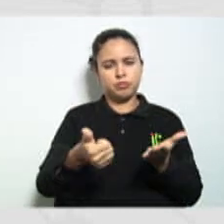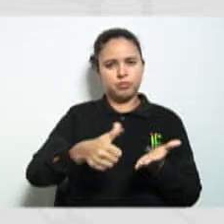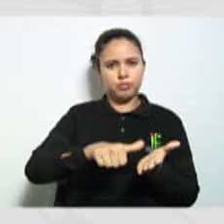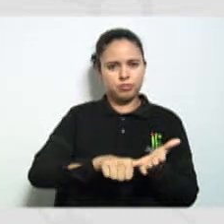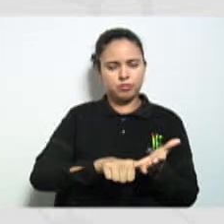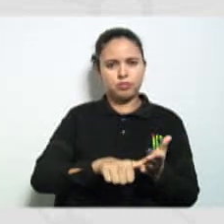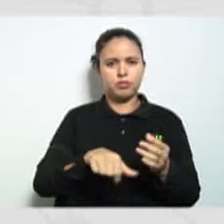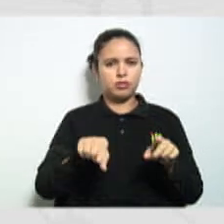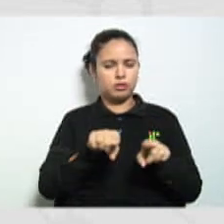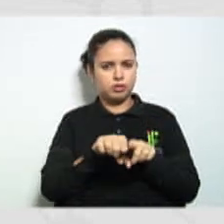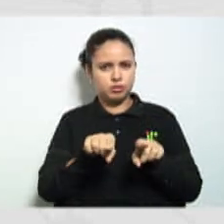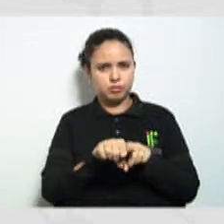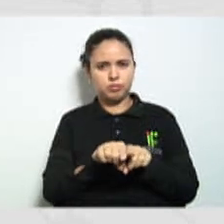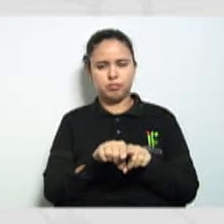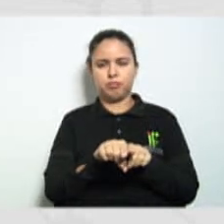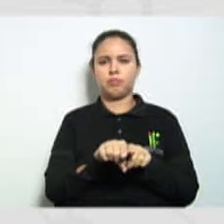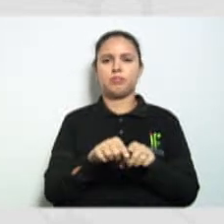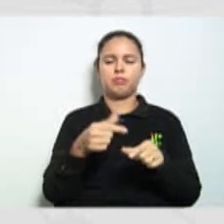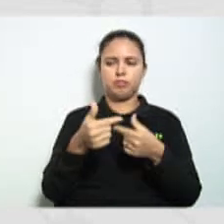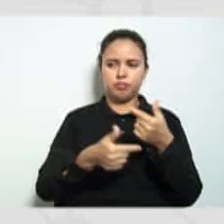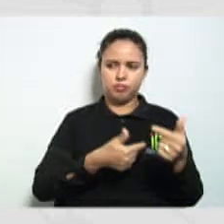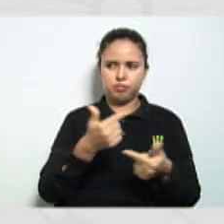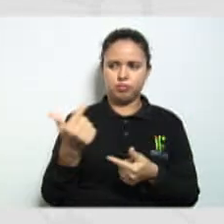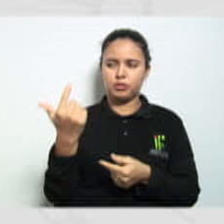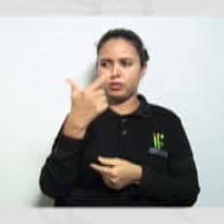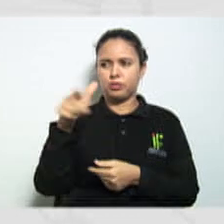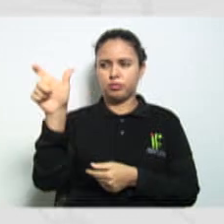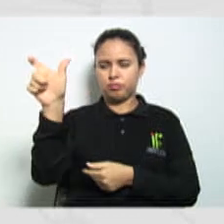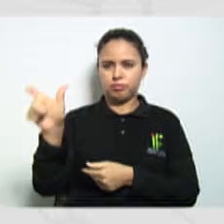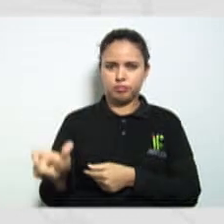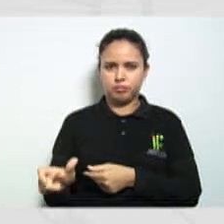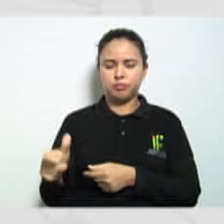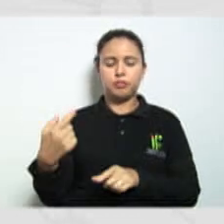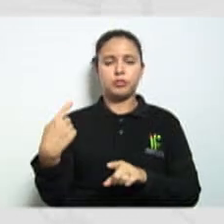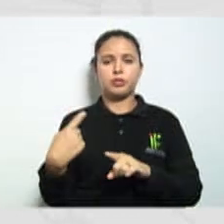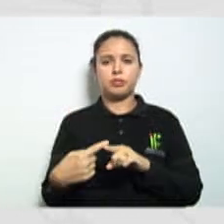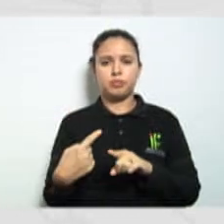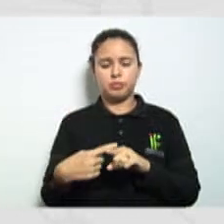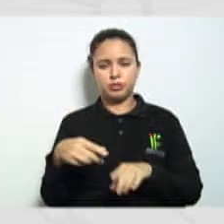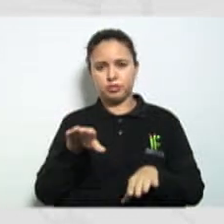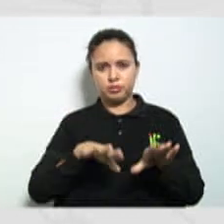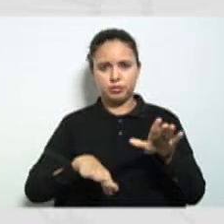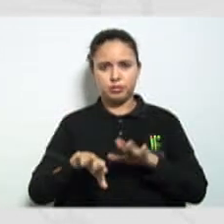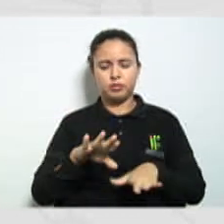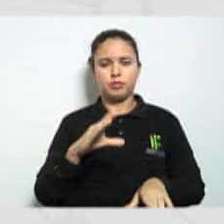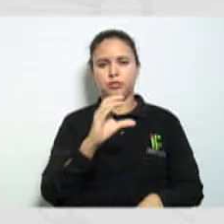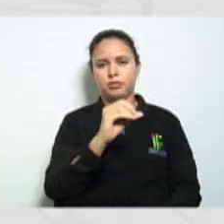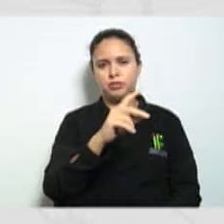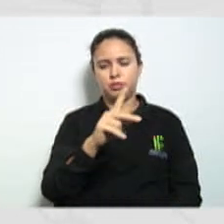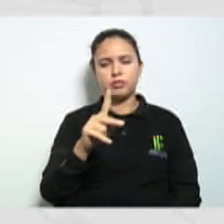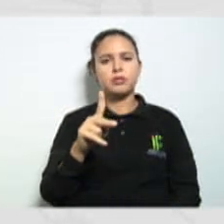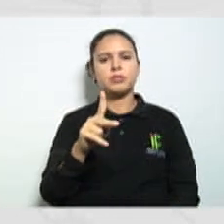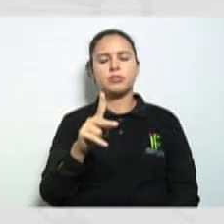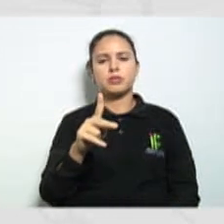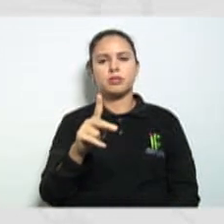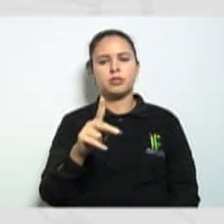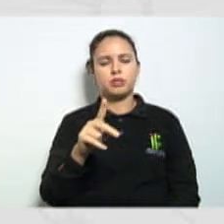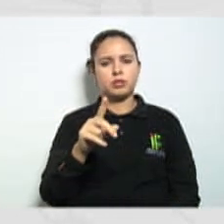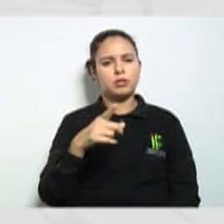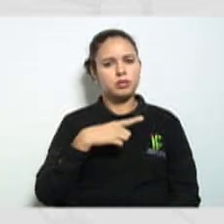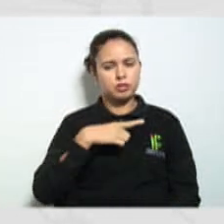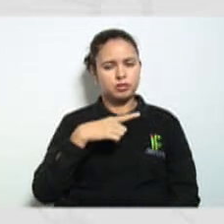e operações com terceiros. Ok, tem que ter esse cuidado, por quê? Porque a cooperativa, ela pode ter o seu